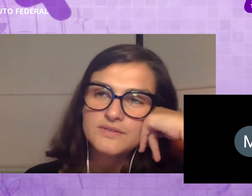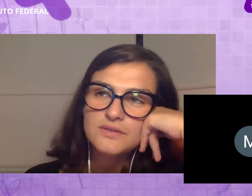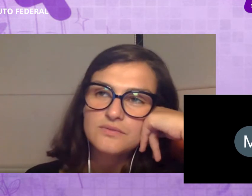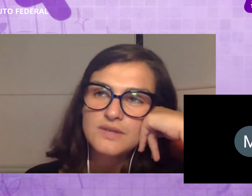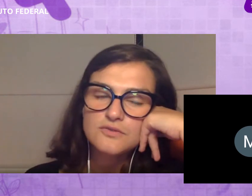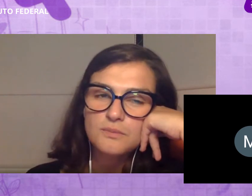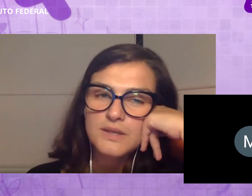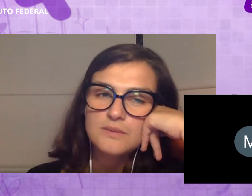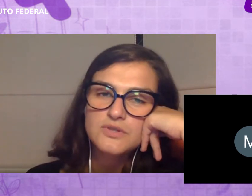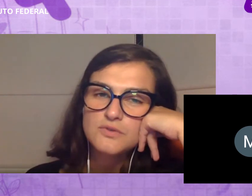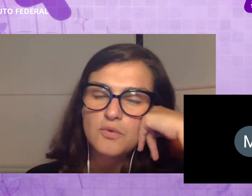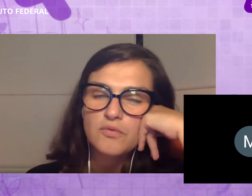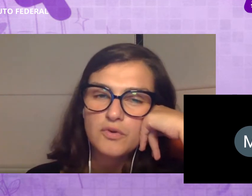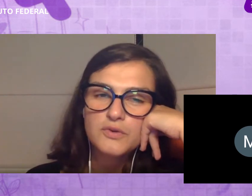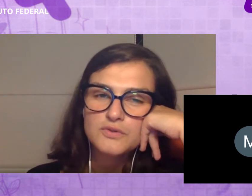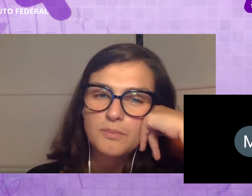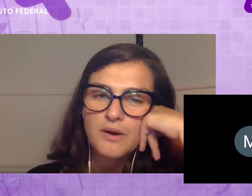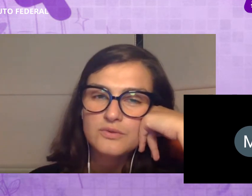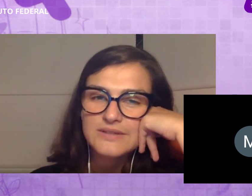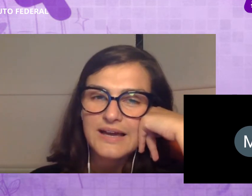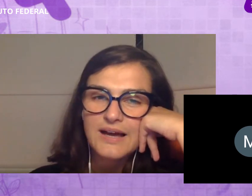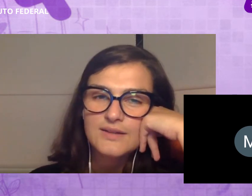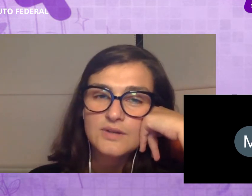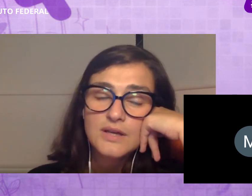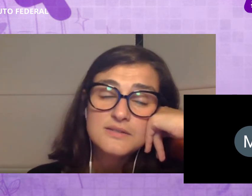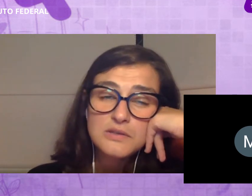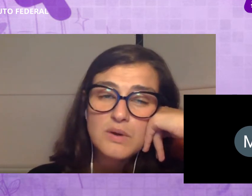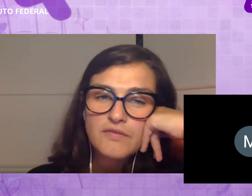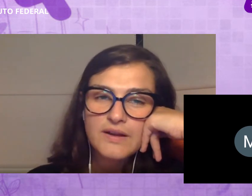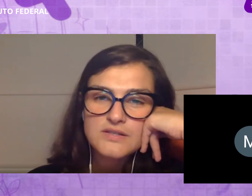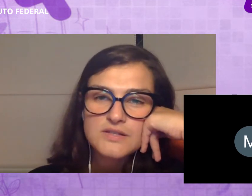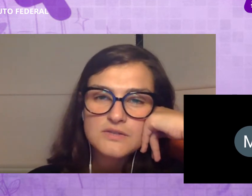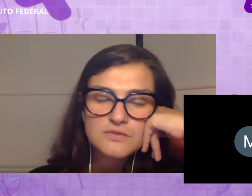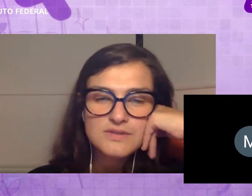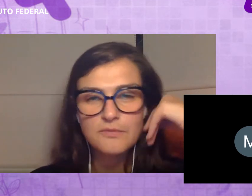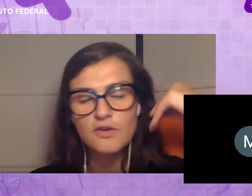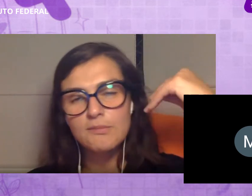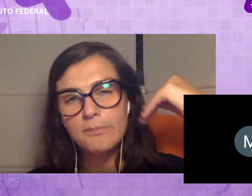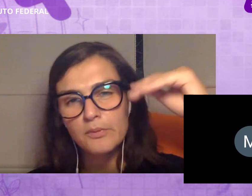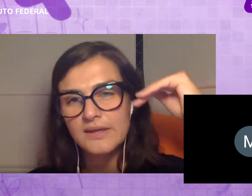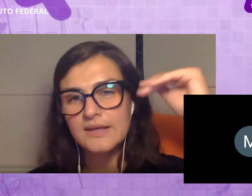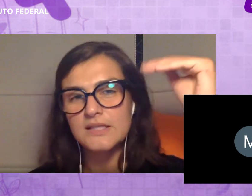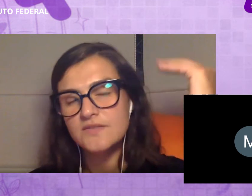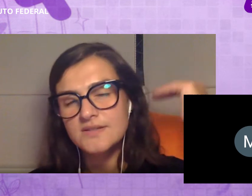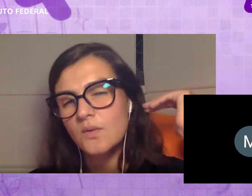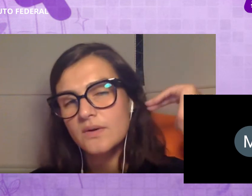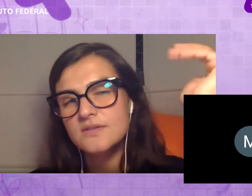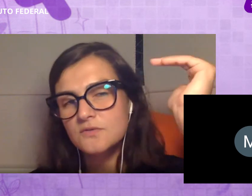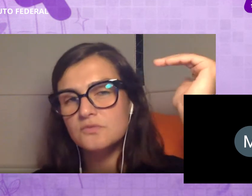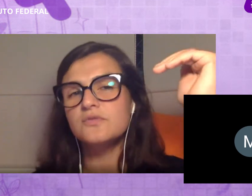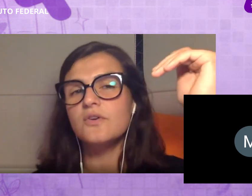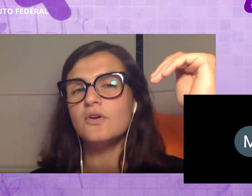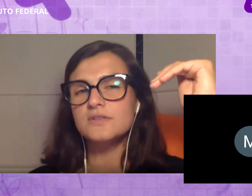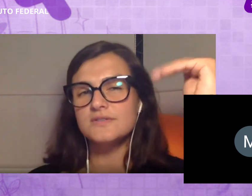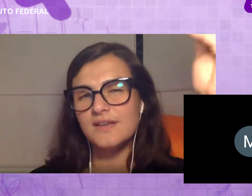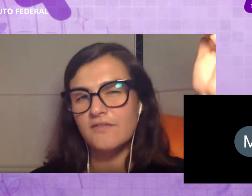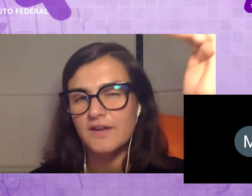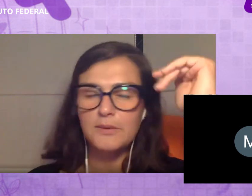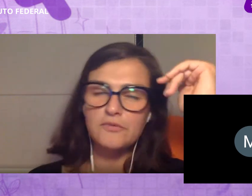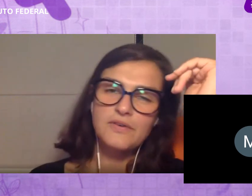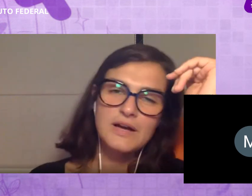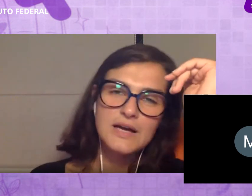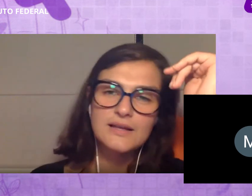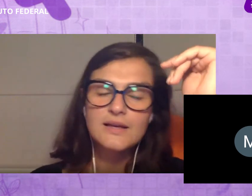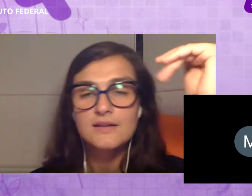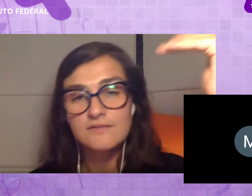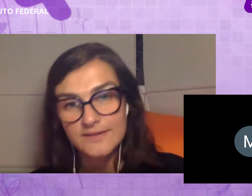você e você tem um senso mínimo de desconforto, tipo, algo tá errado, você nunca fala disso, sempre fica uma pulguinha ali. De vez em quando esse assunto volta e você quer falar,